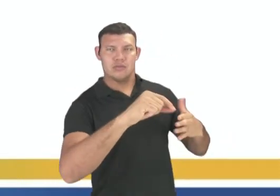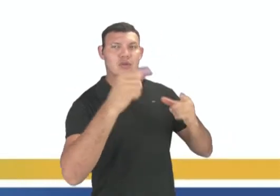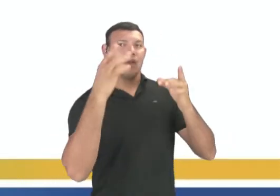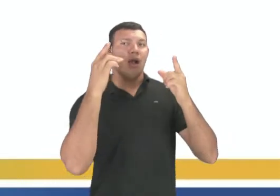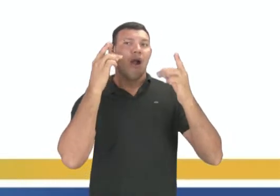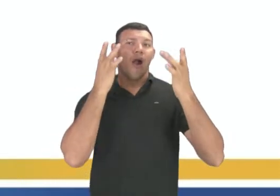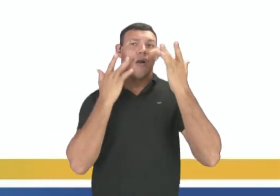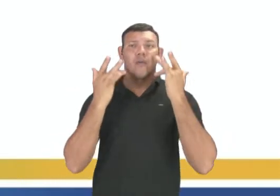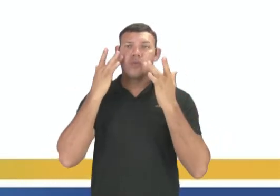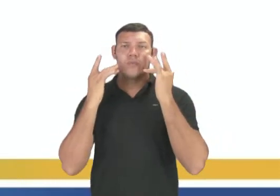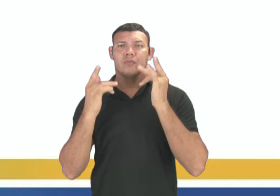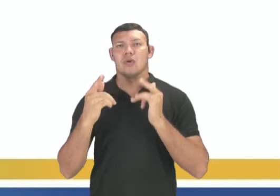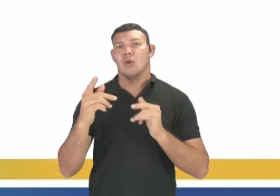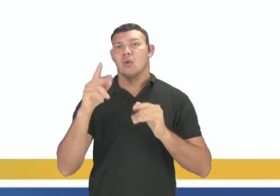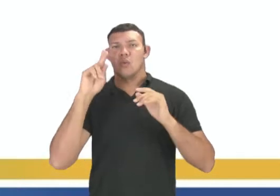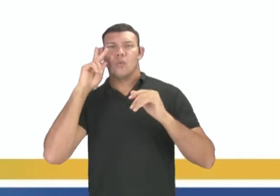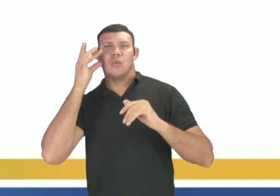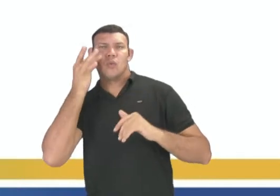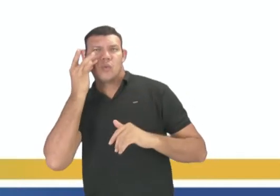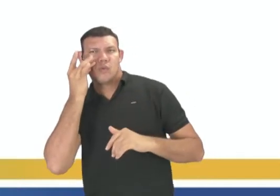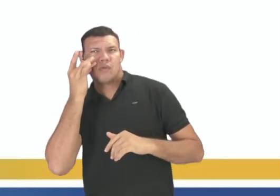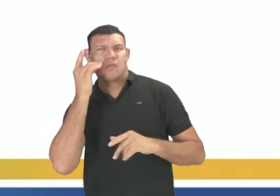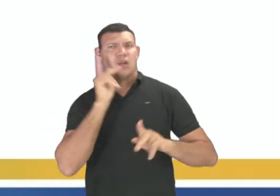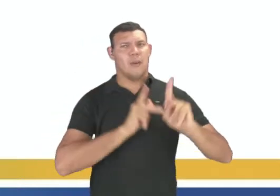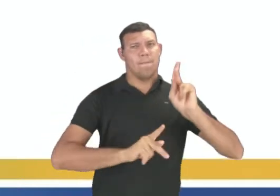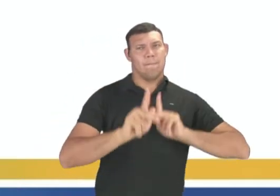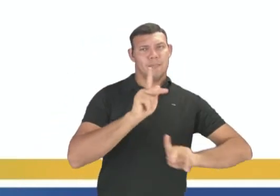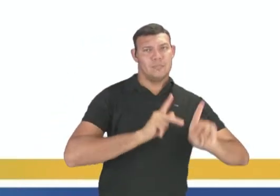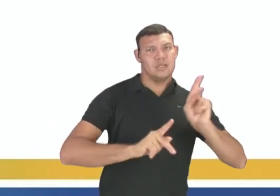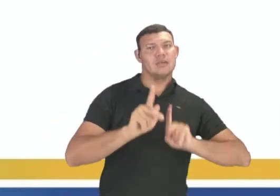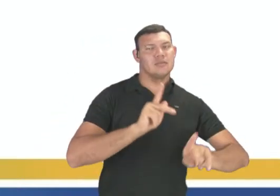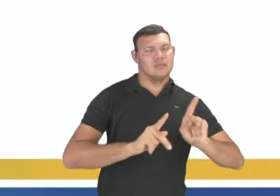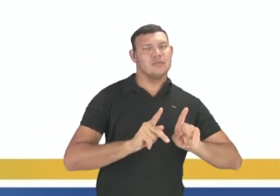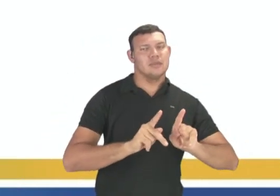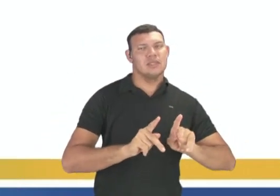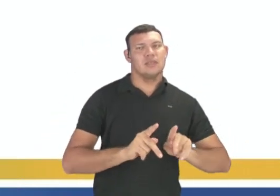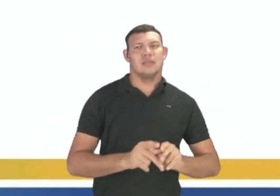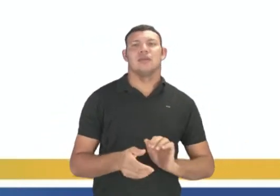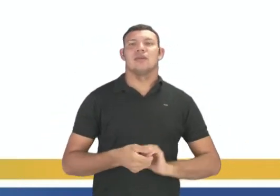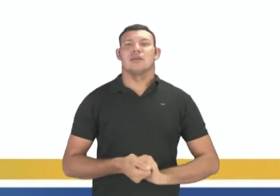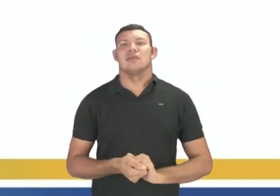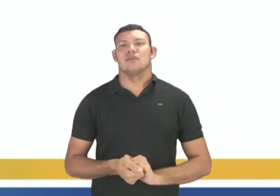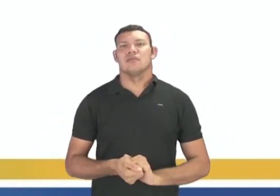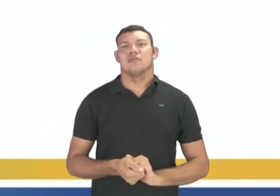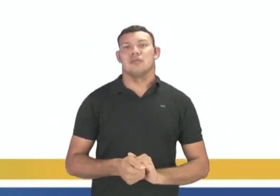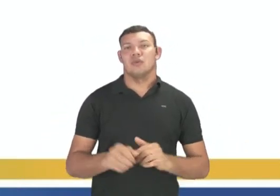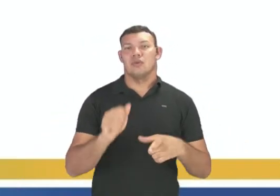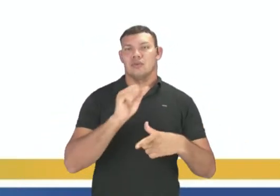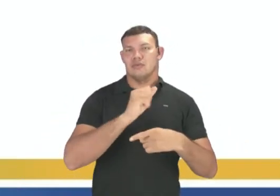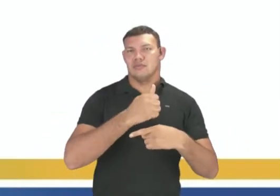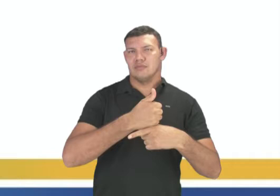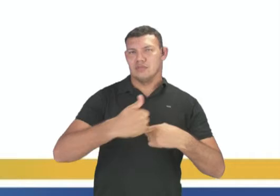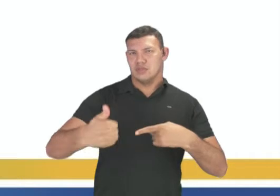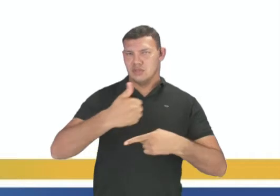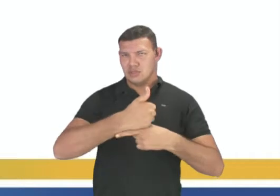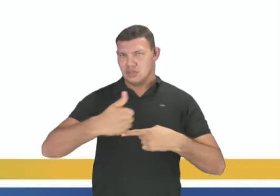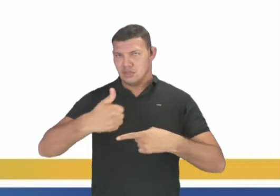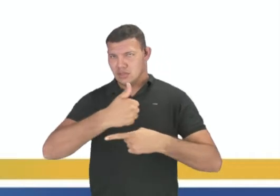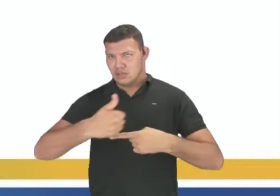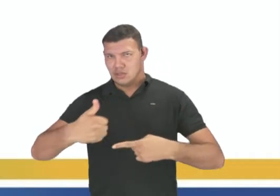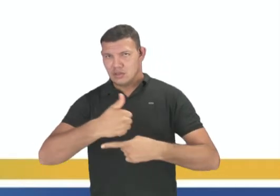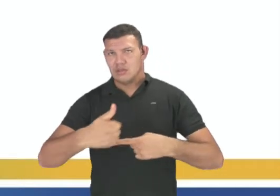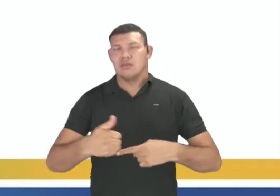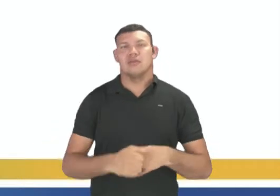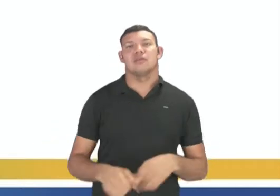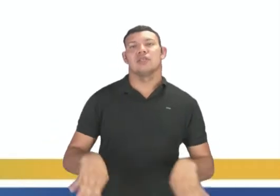humanista português ele era um teatro popular e tinha como objetivo moralizar e criticar a sociedade. Ele